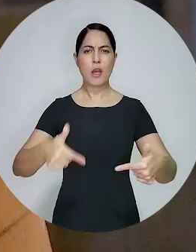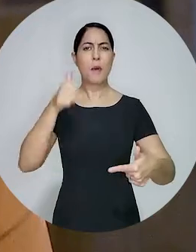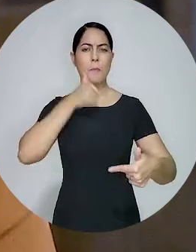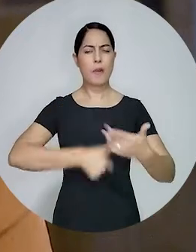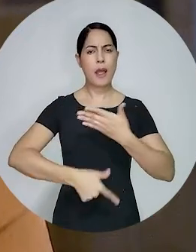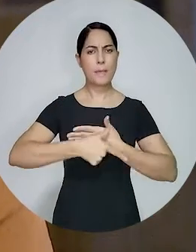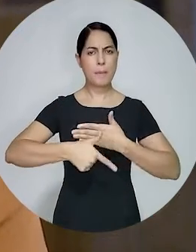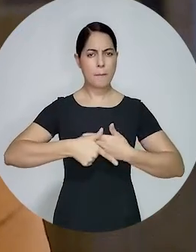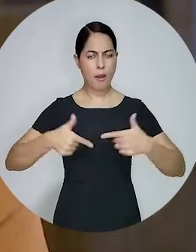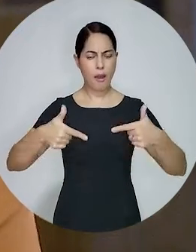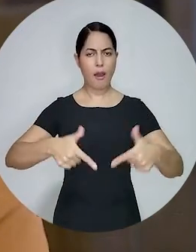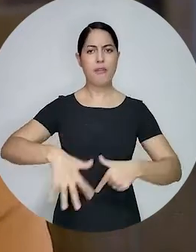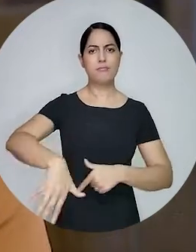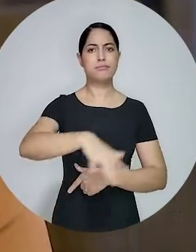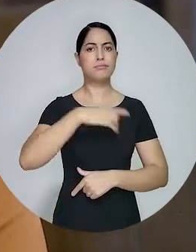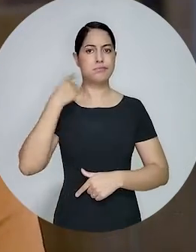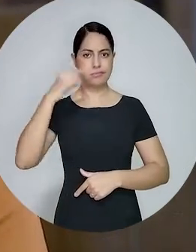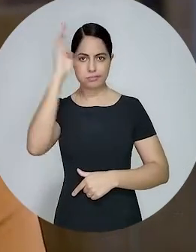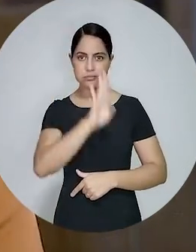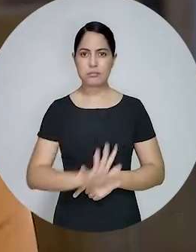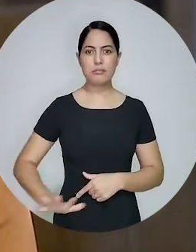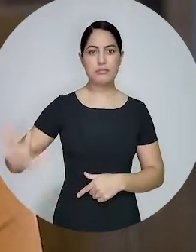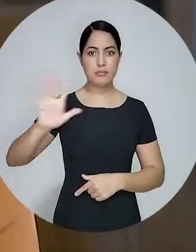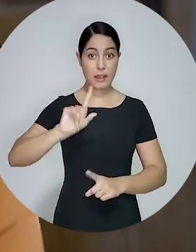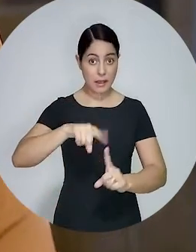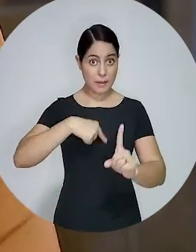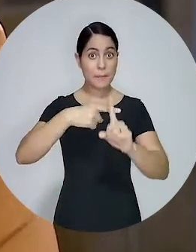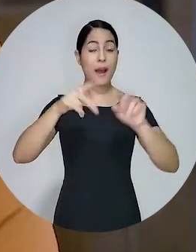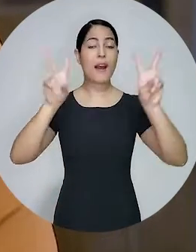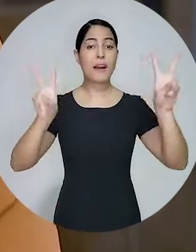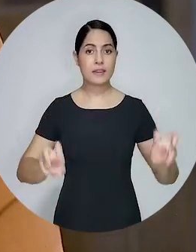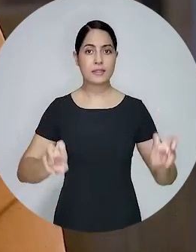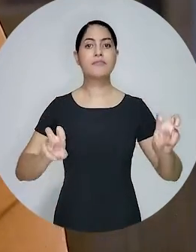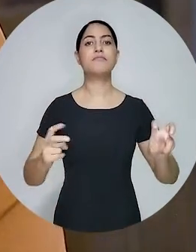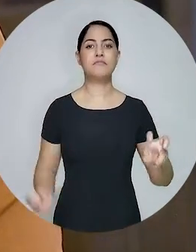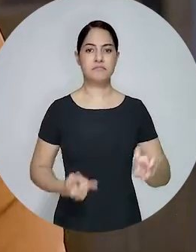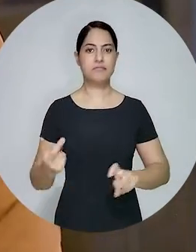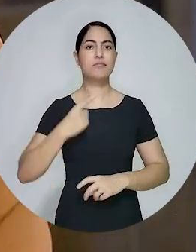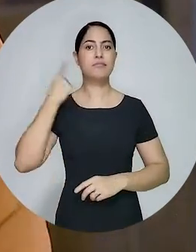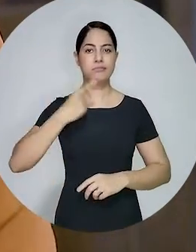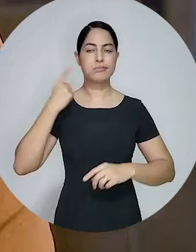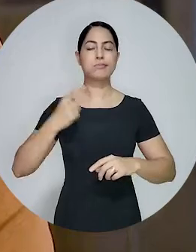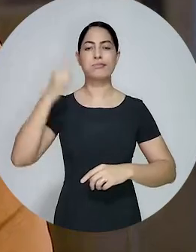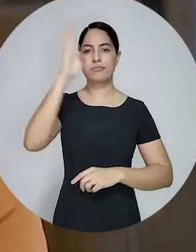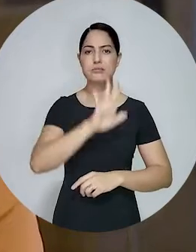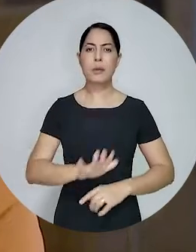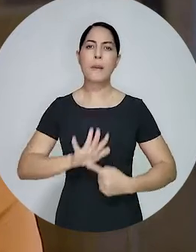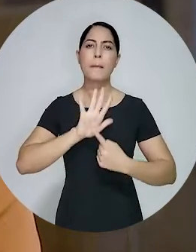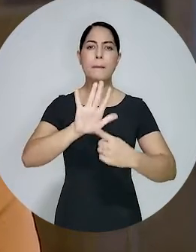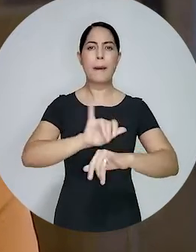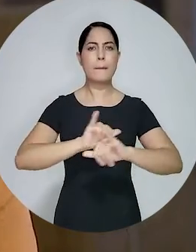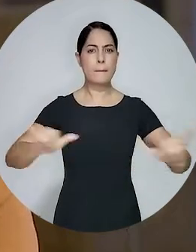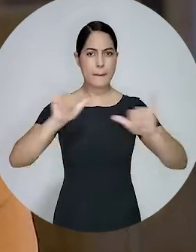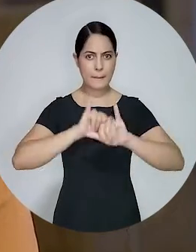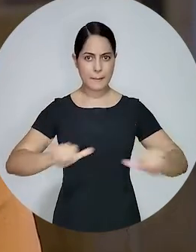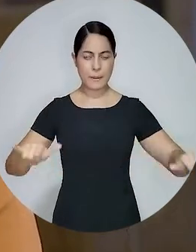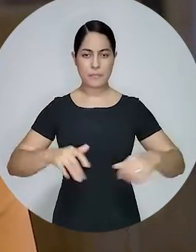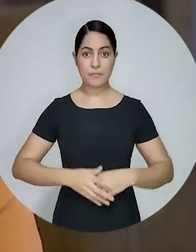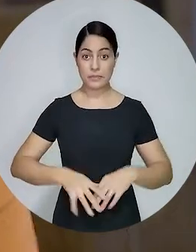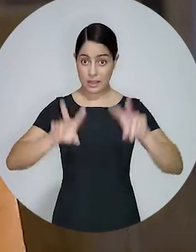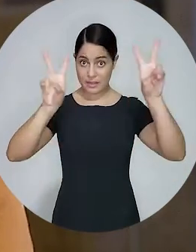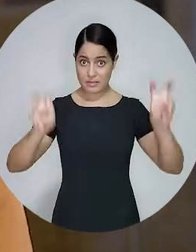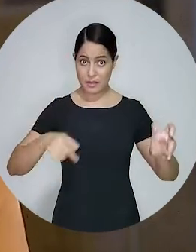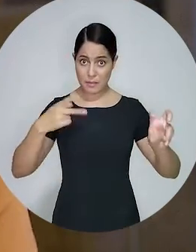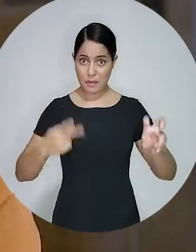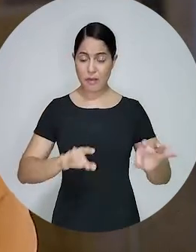do Brasil. E mais, valorização das advogadas e advogados do país é destaque na imprensa nacional. Confira